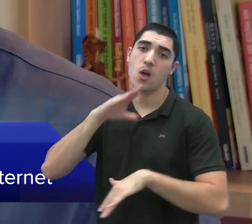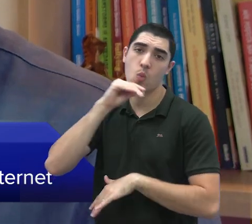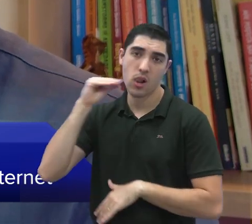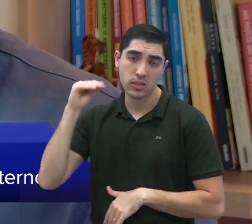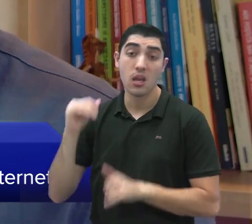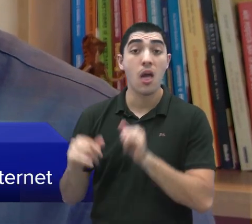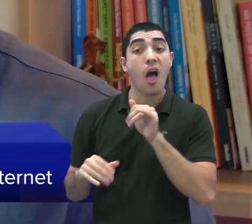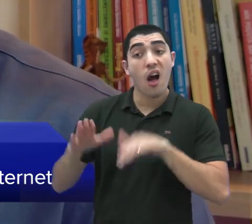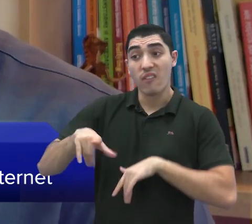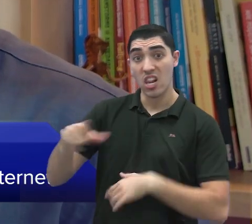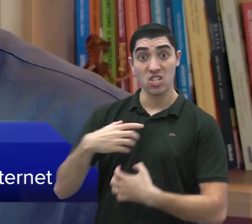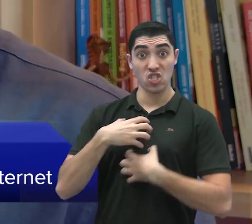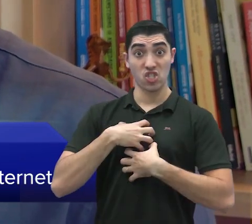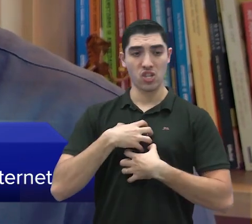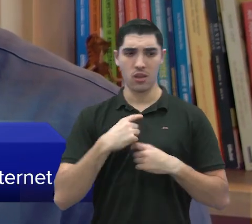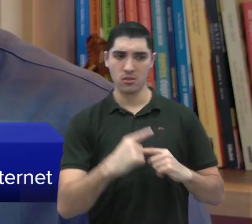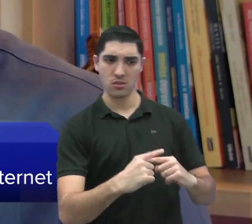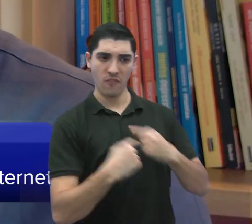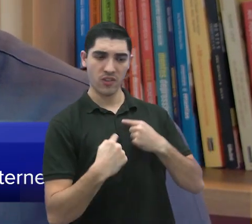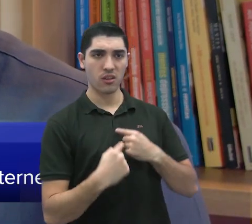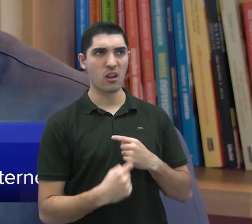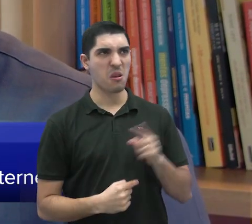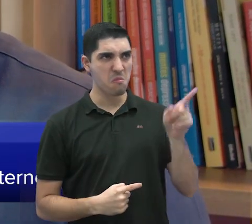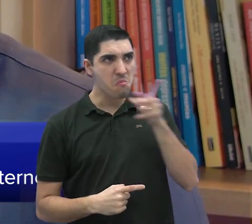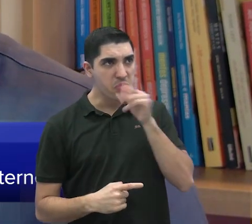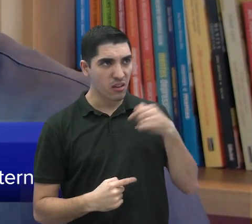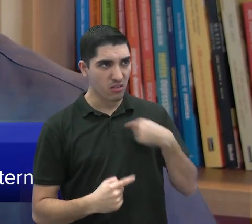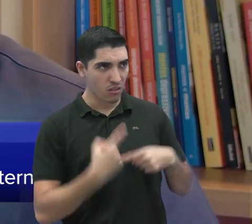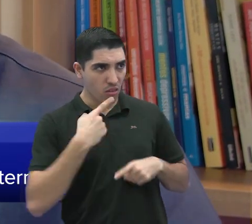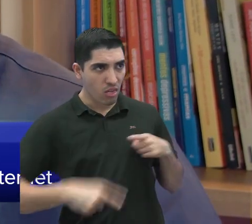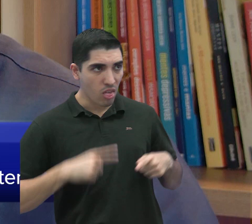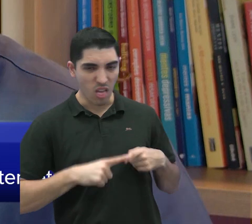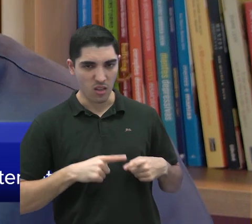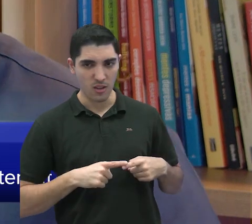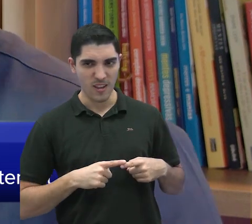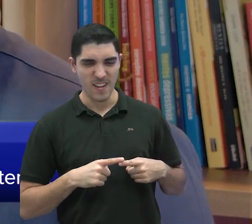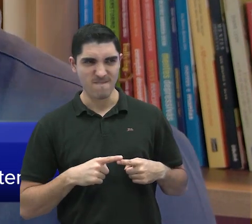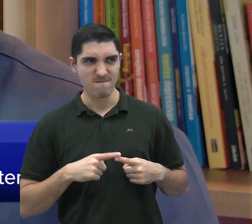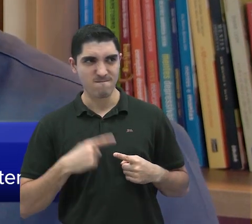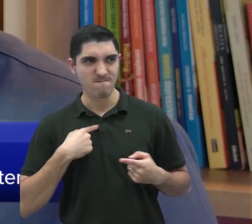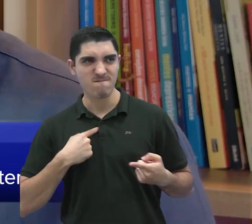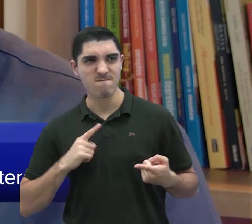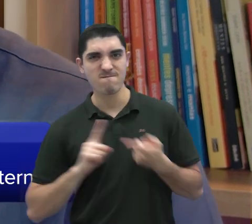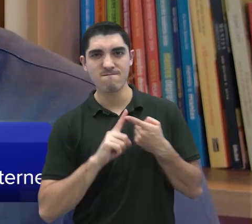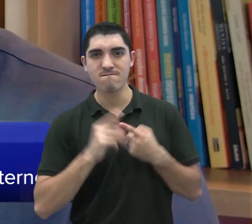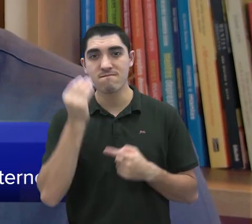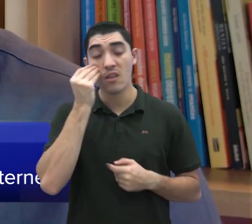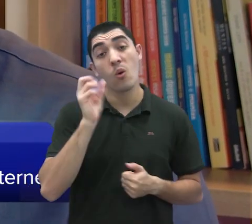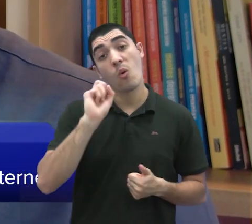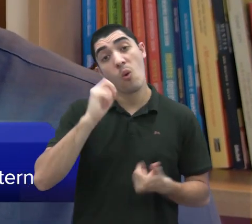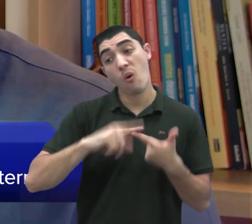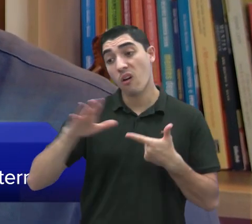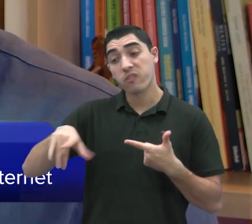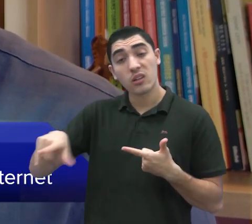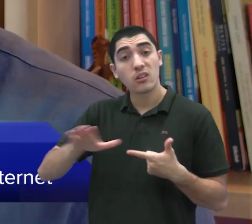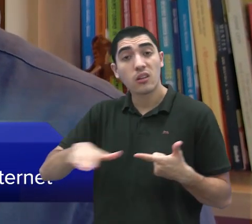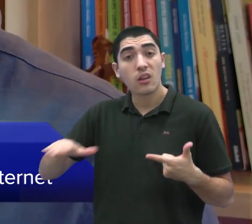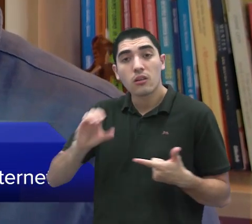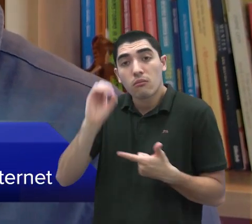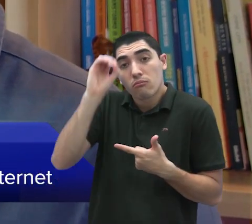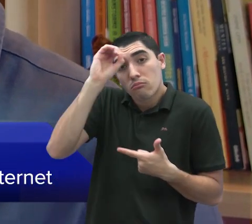criança. Então pode ser para desafiar, de certa forma, um pai que falou para não fazer, pode ser pela